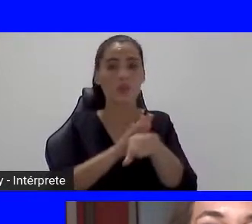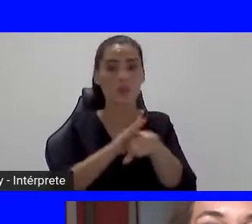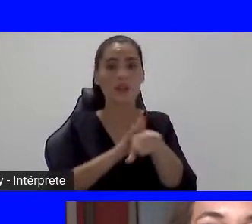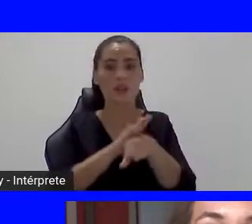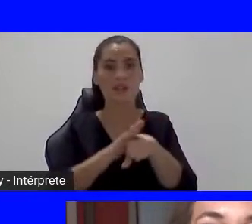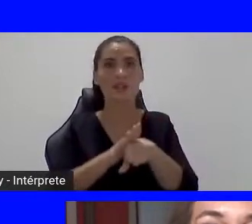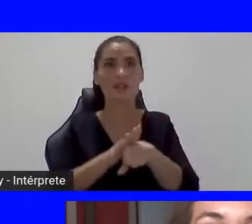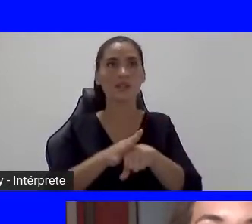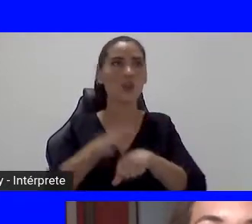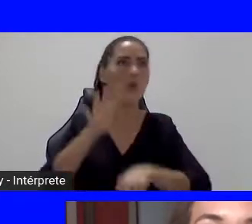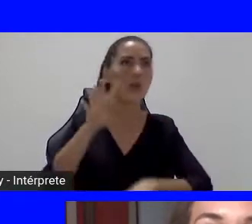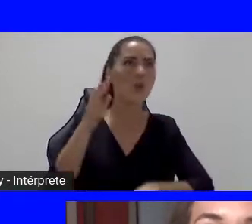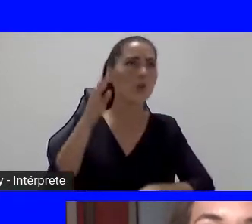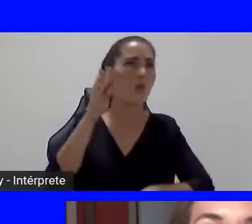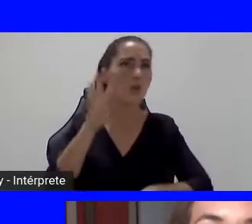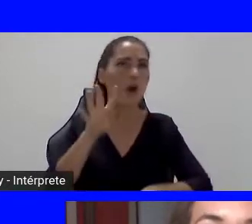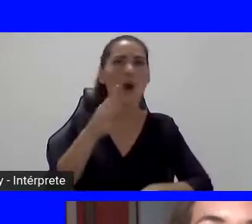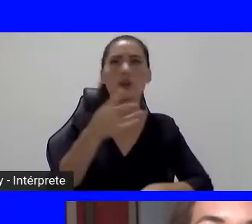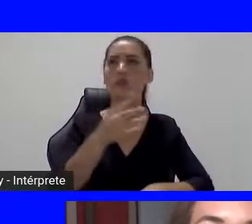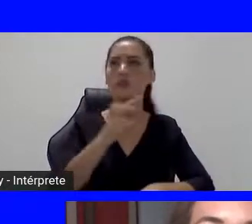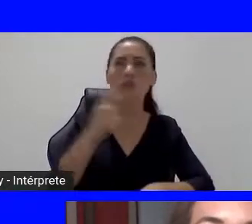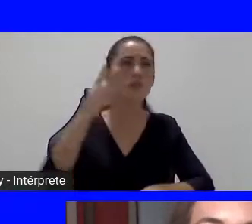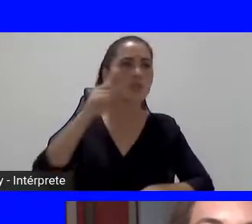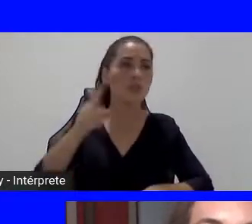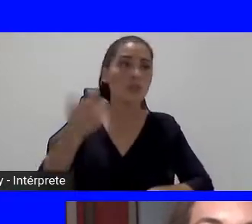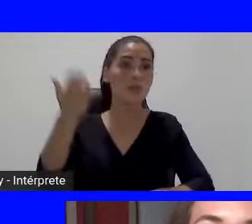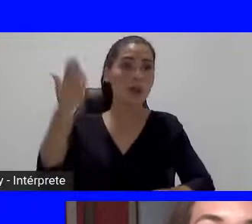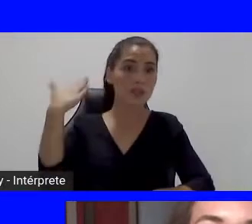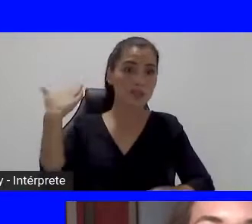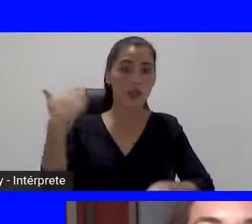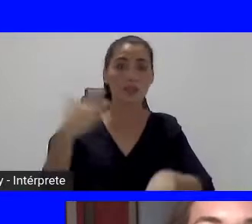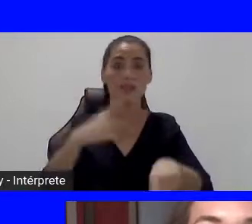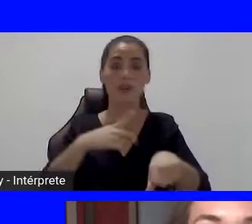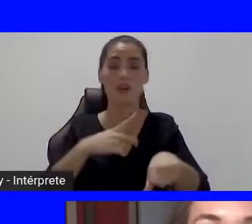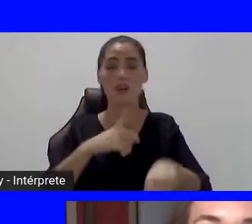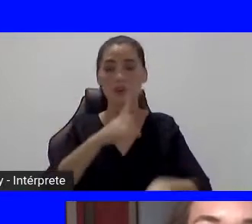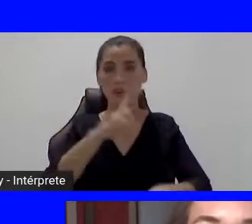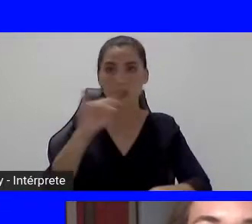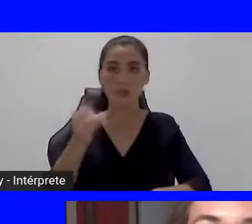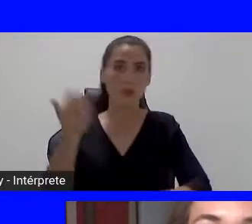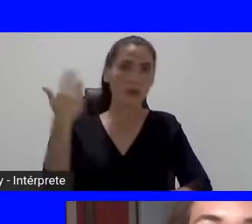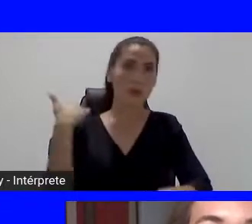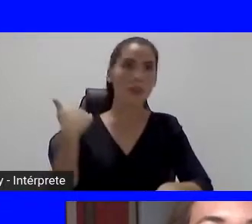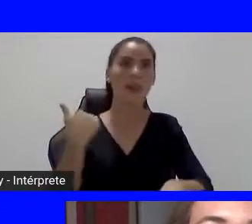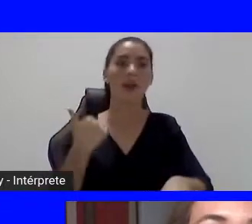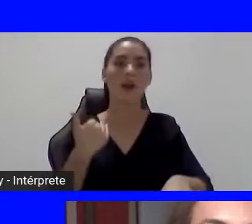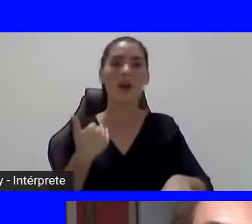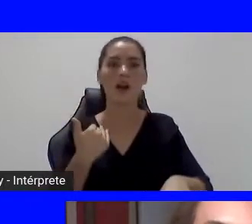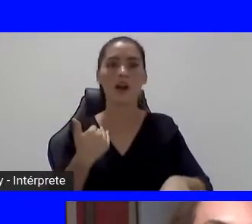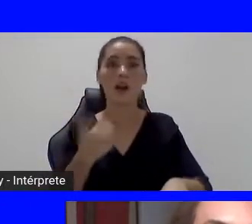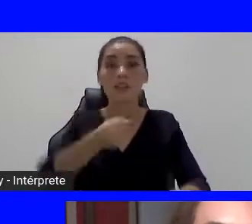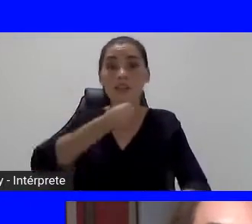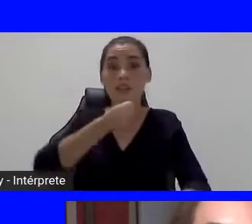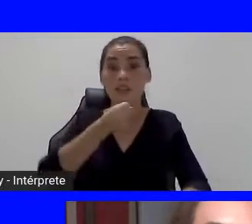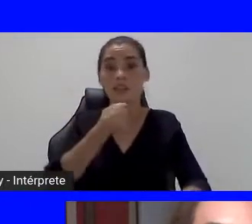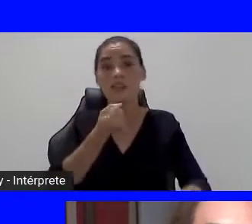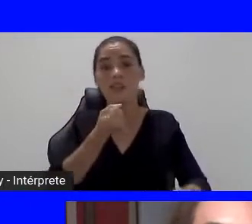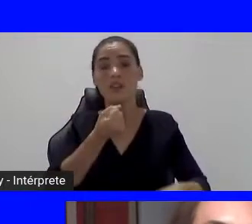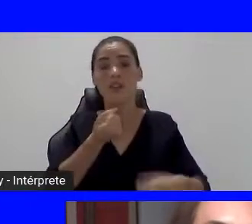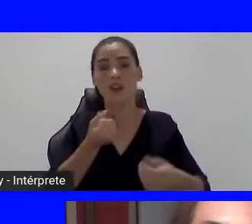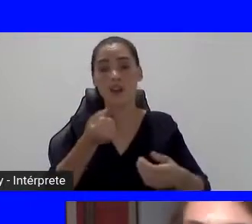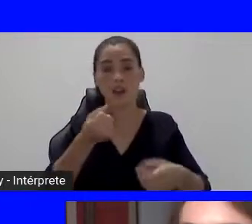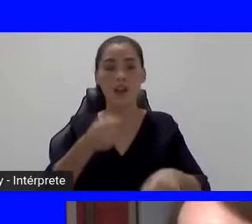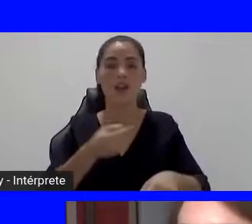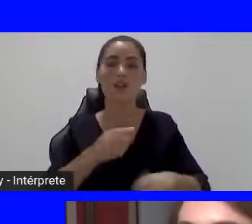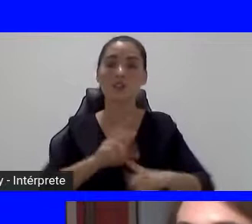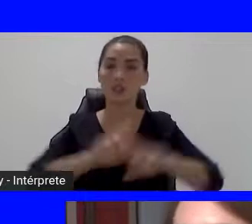de repente, se nós estivéssemos falando naquele momento, a mensagem que teria que ser dada era essa. Agora é hora